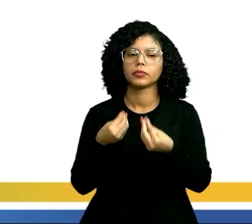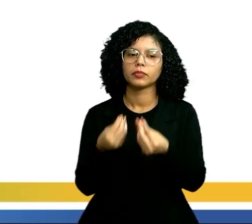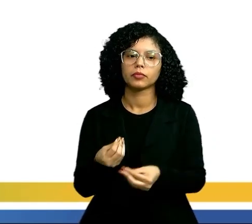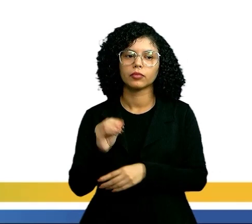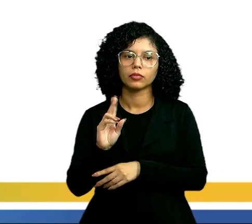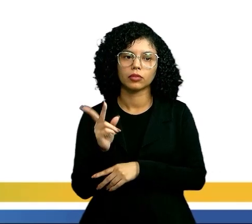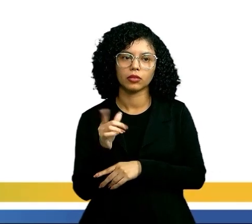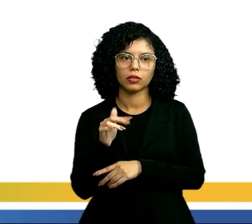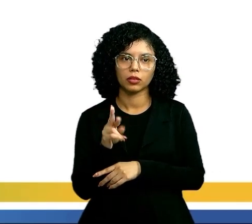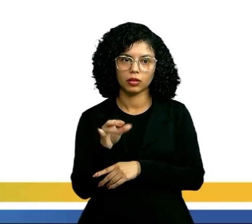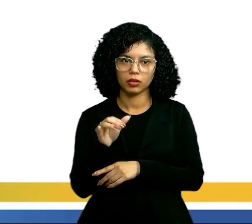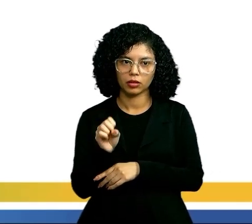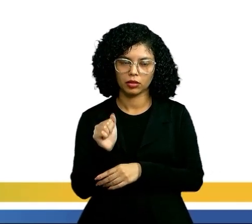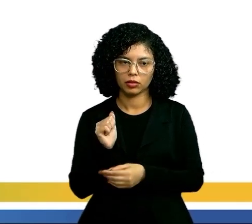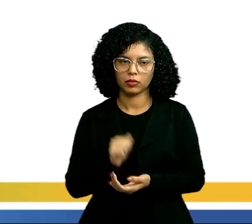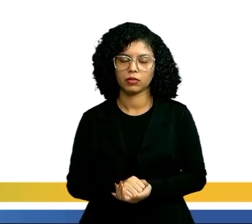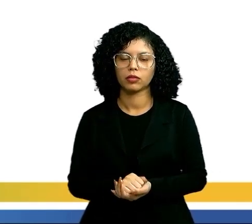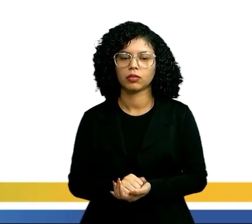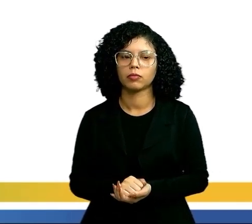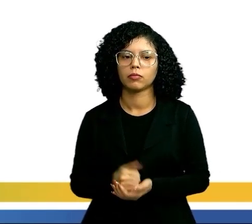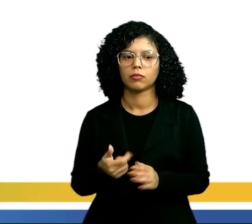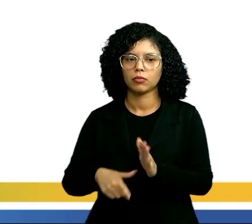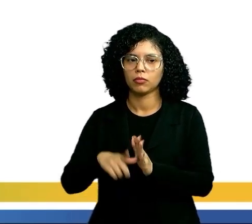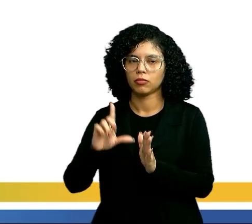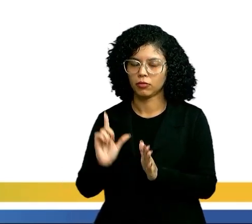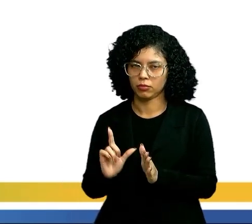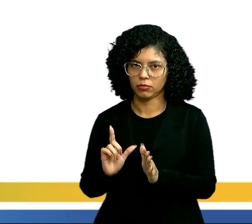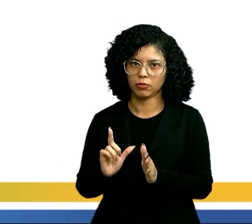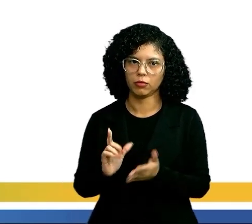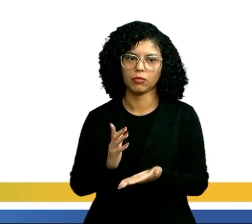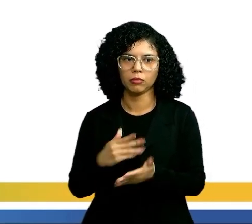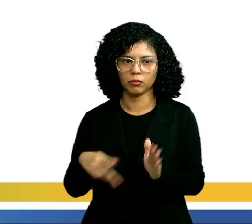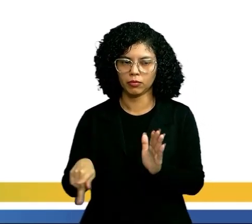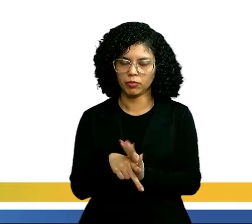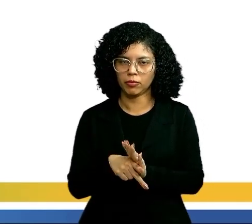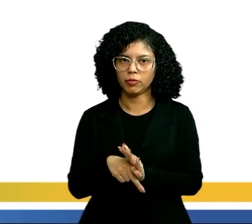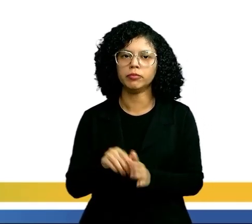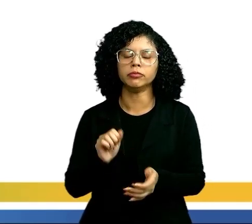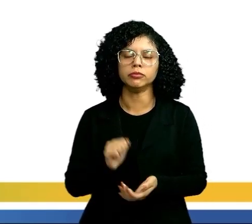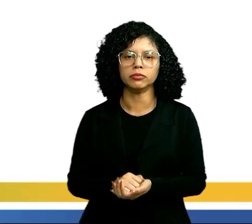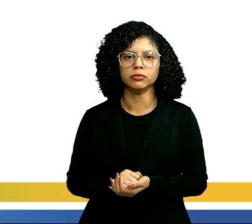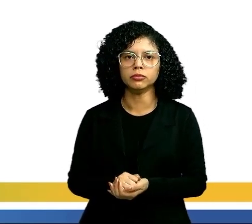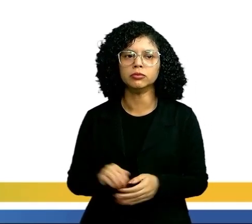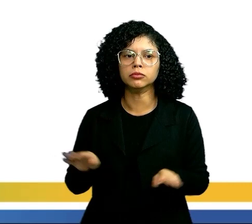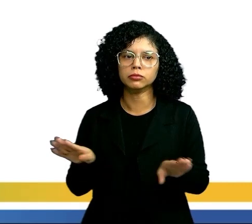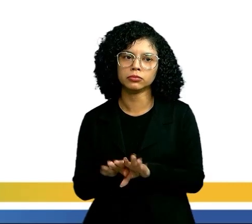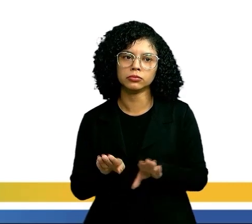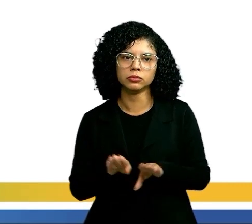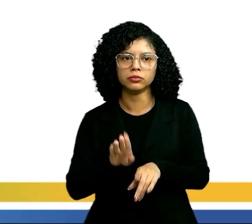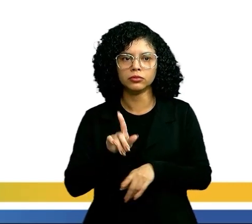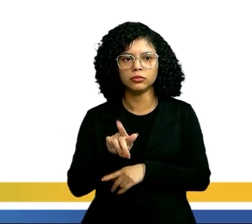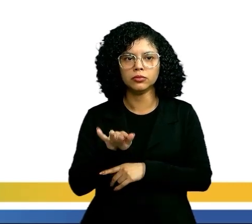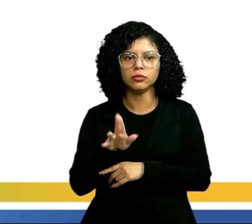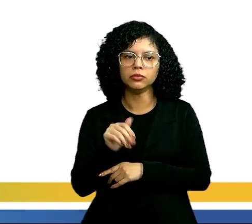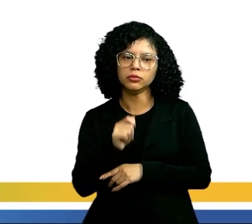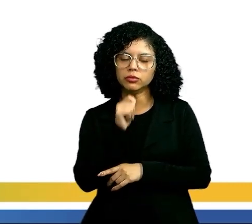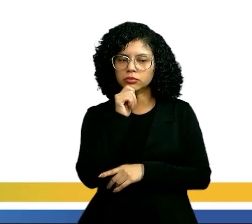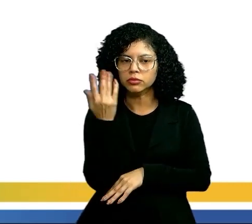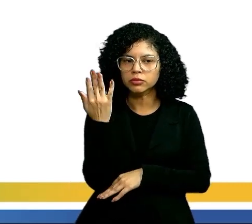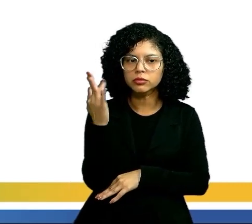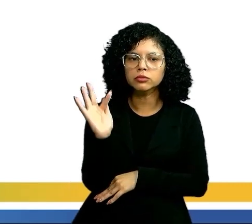holandeses, por isso que ela se chamava Guiana Holandesa, antes de sua independência. E a Guiana Francesa, que é o único